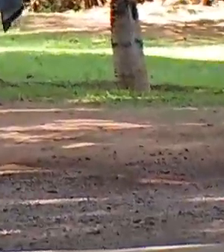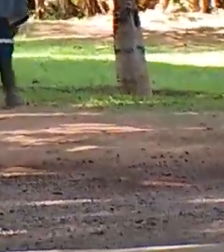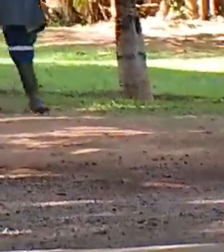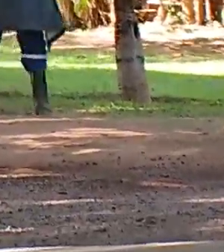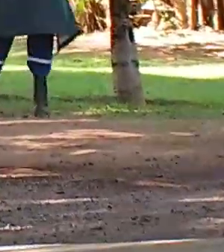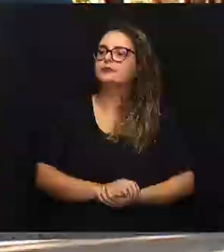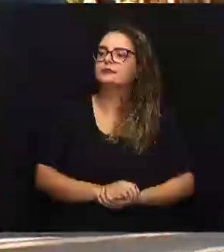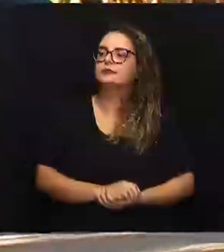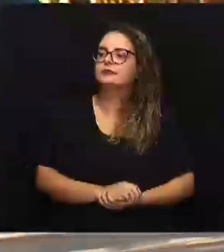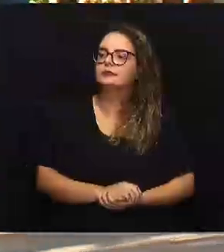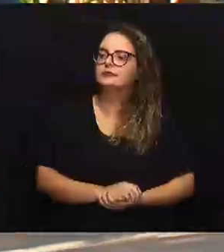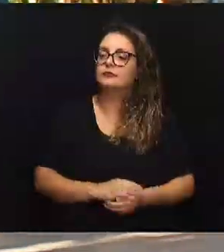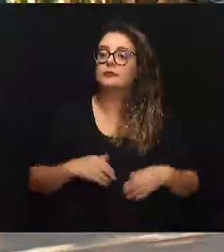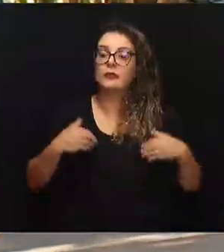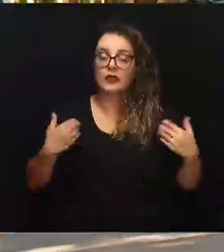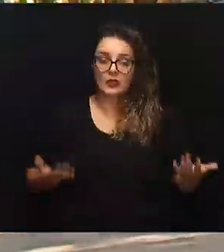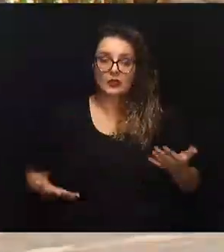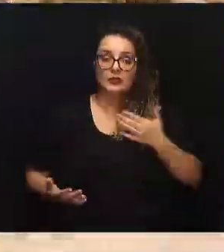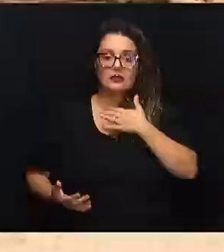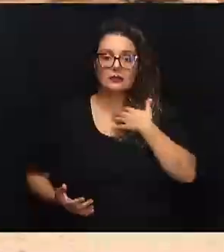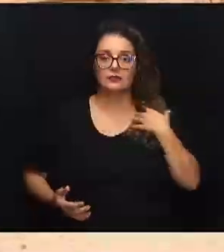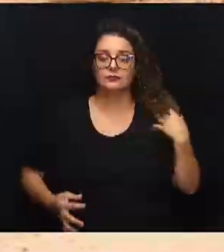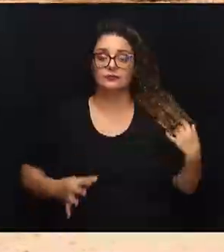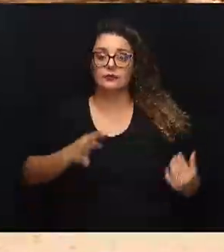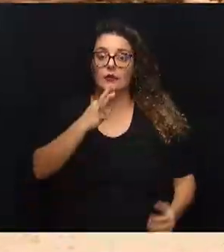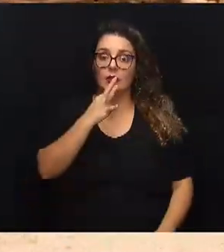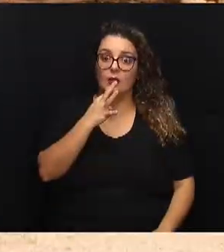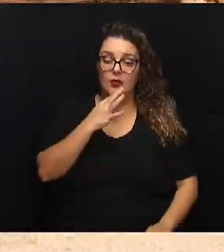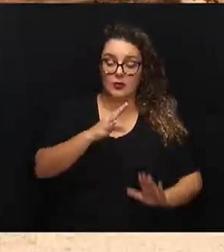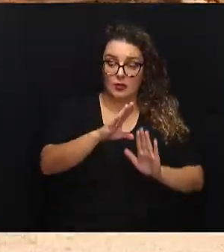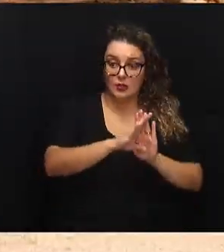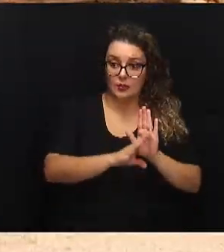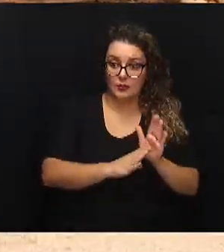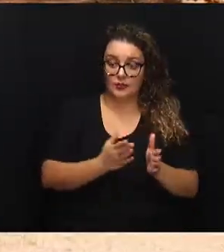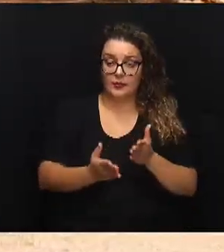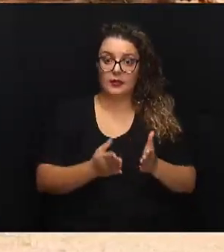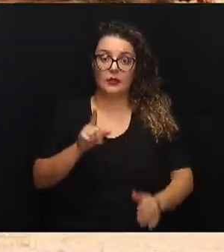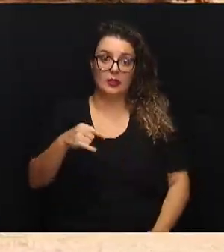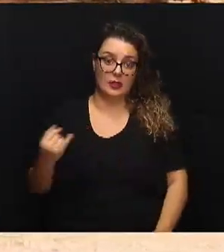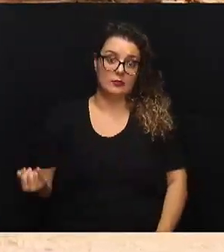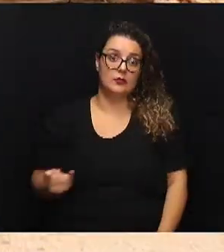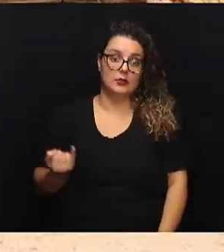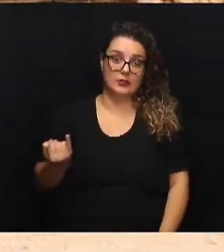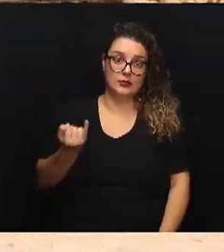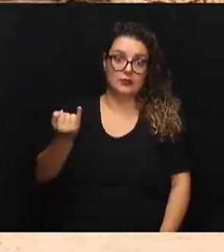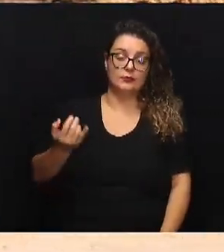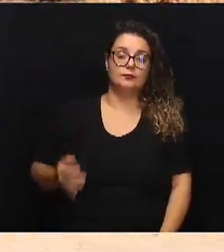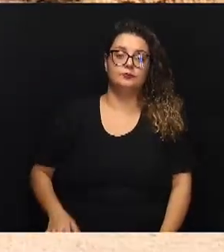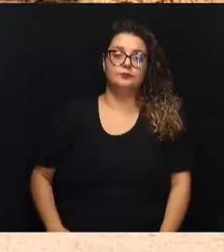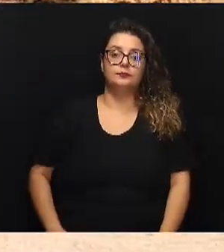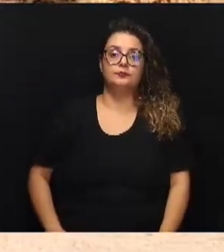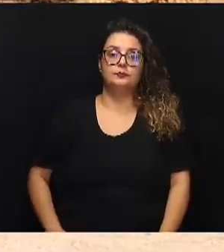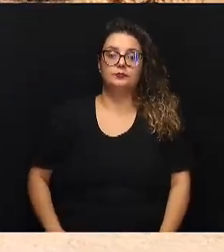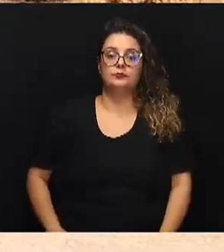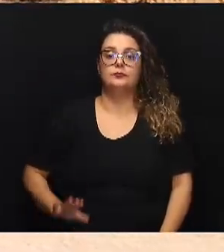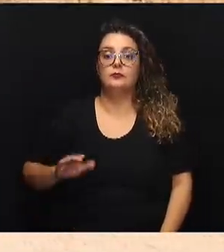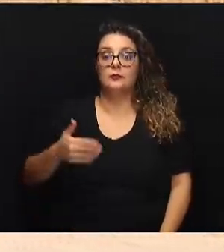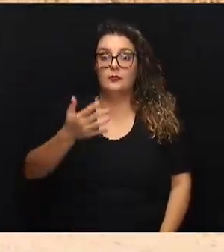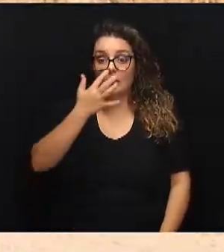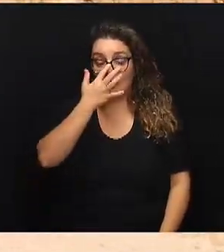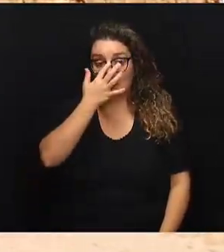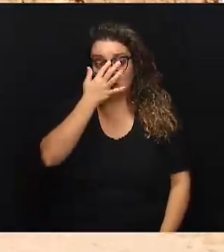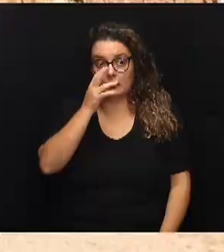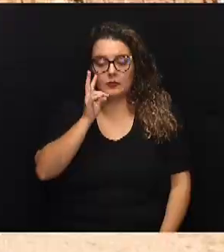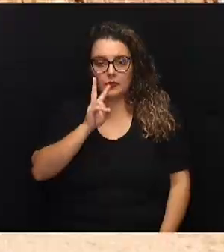Então, conhecer o programa de tratamento é muito importante. E quando a gente olha para o